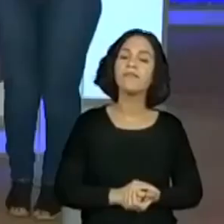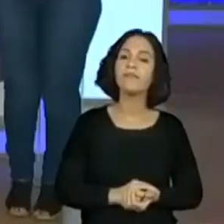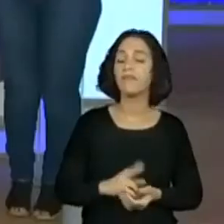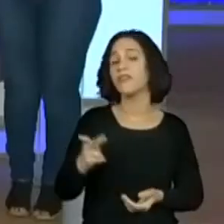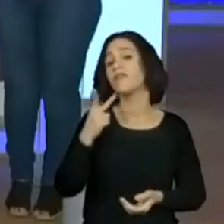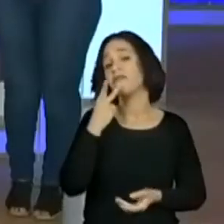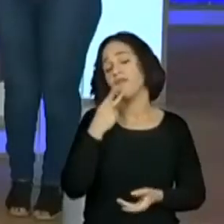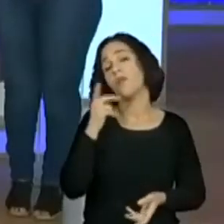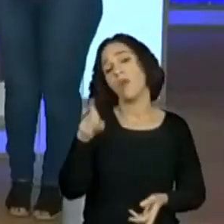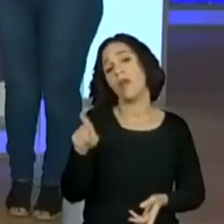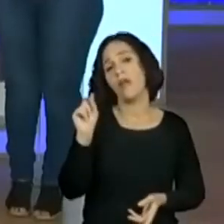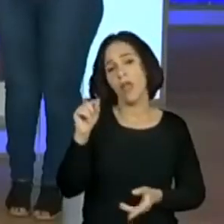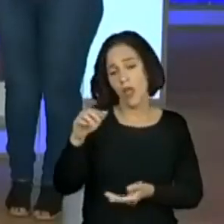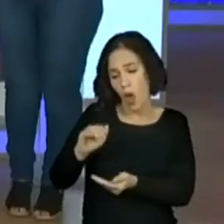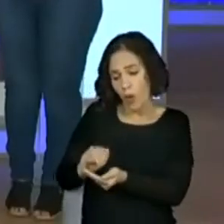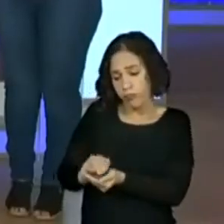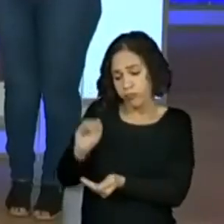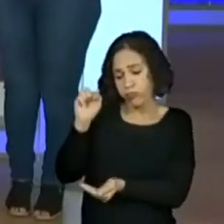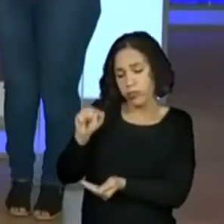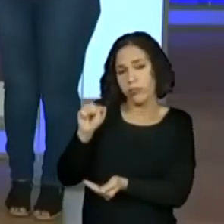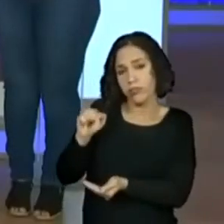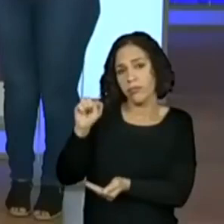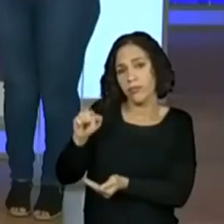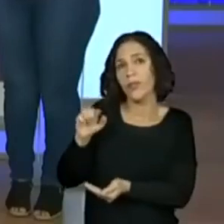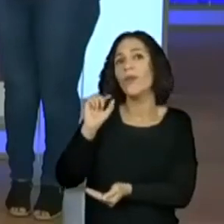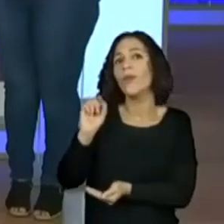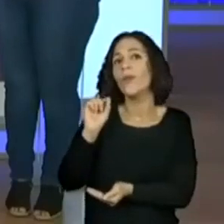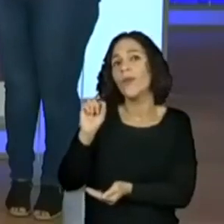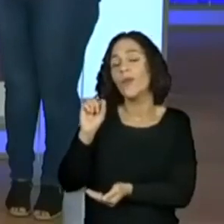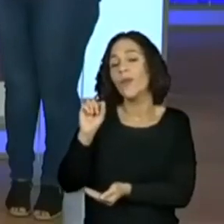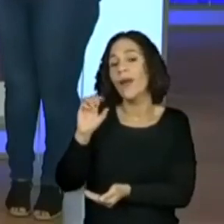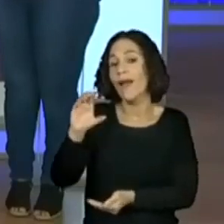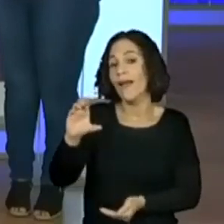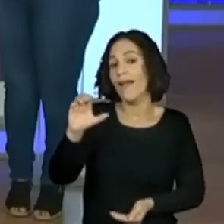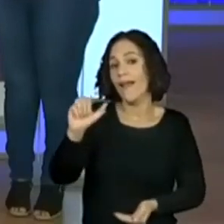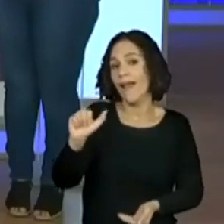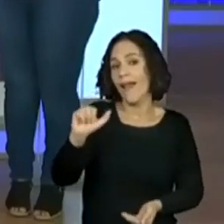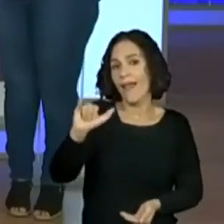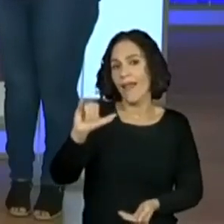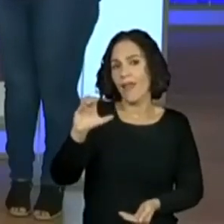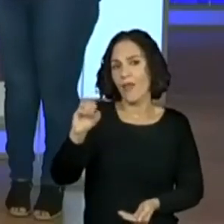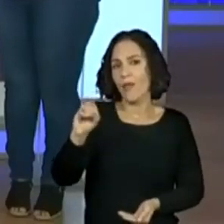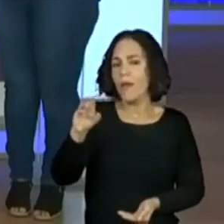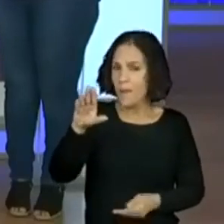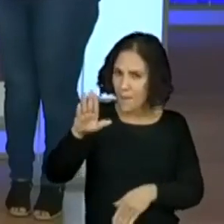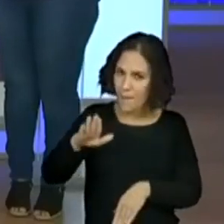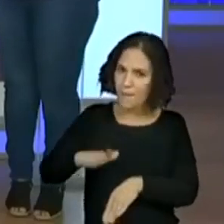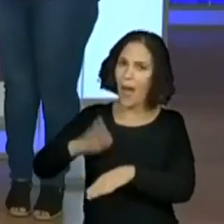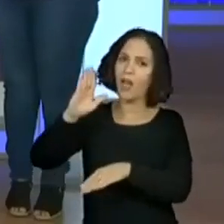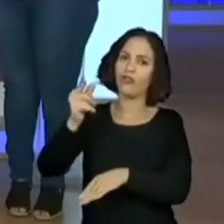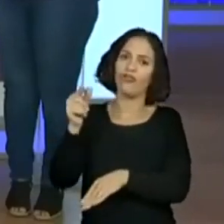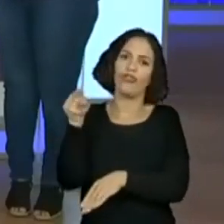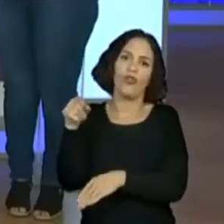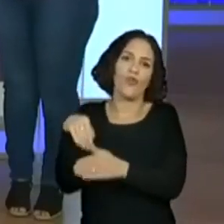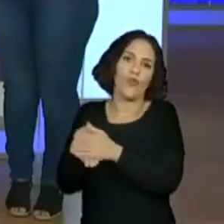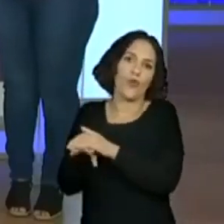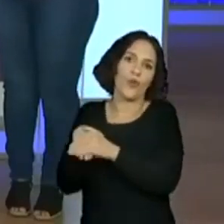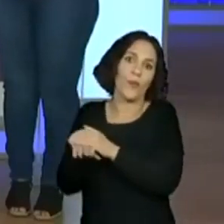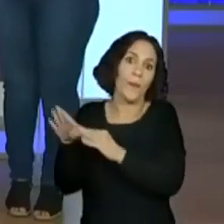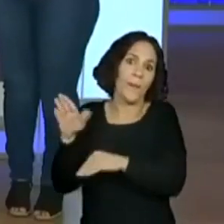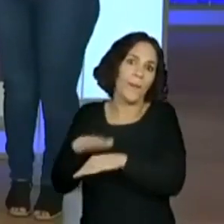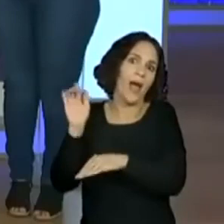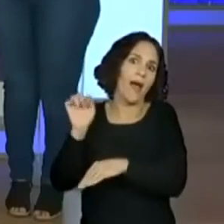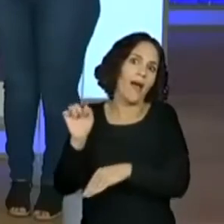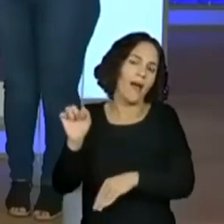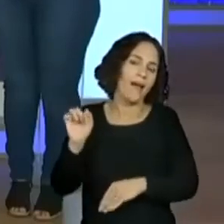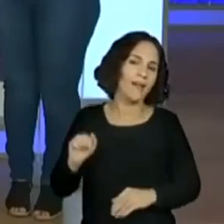Estão falando, professora, que no cofrinho do nosso amigo aí, ó, do nosso amigo Caio, tem mais dinheiro. É.